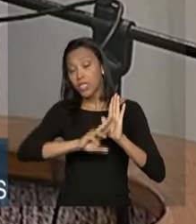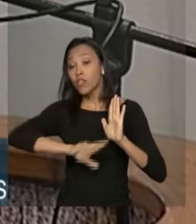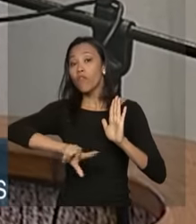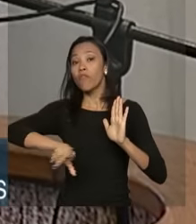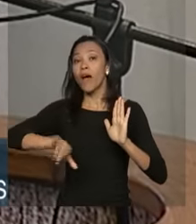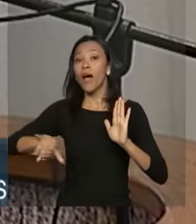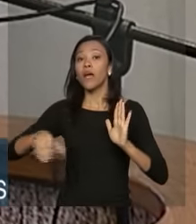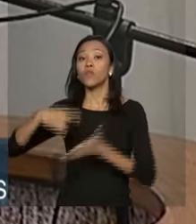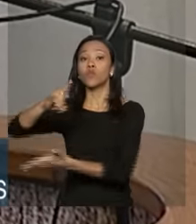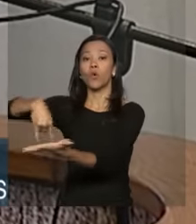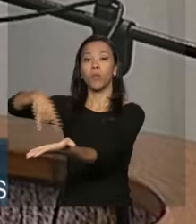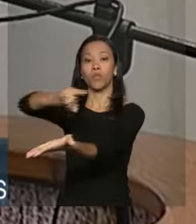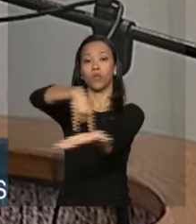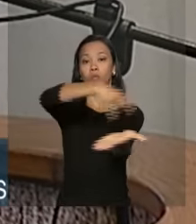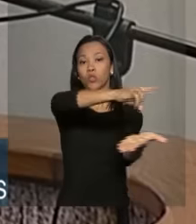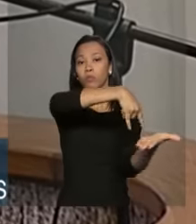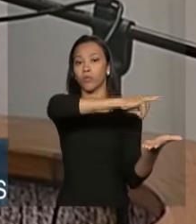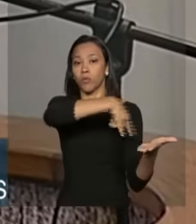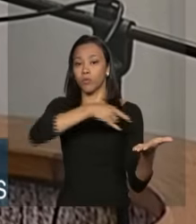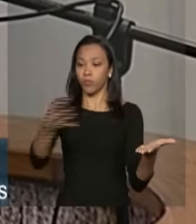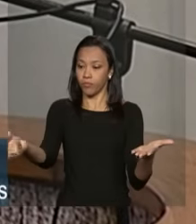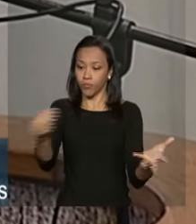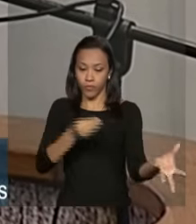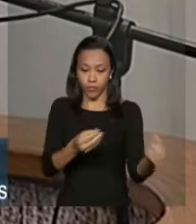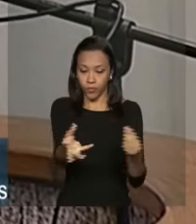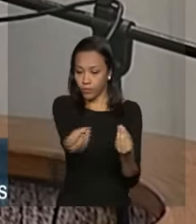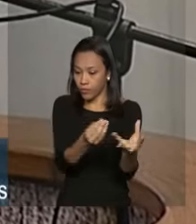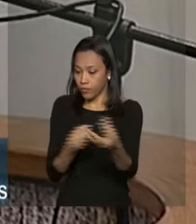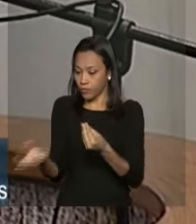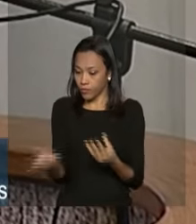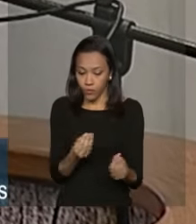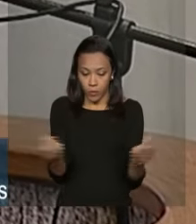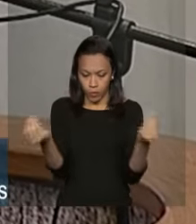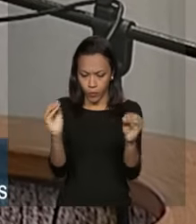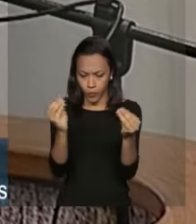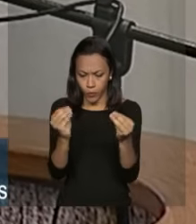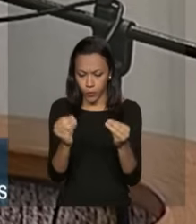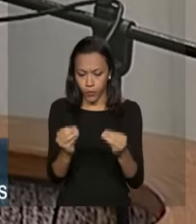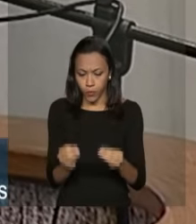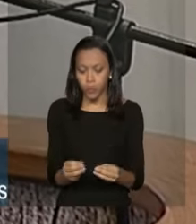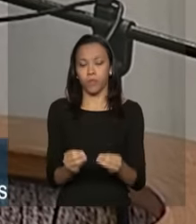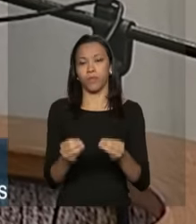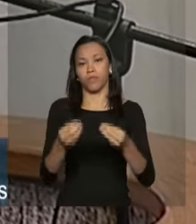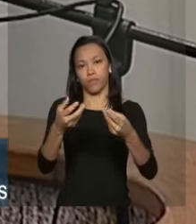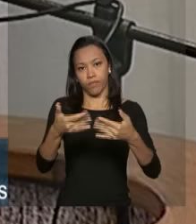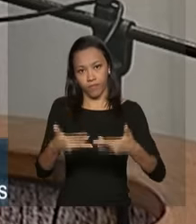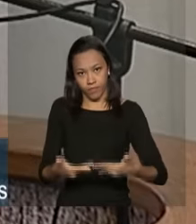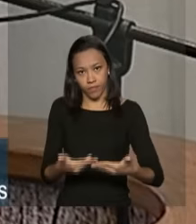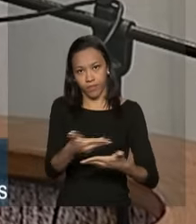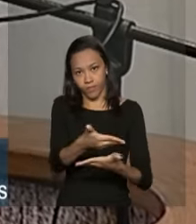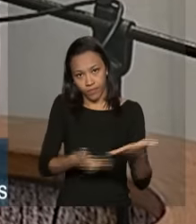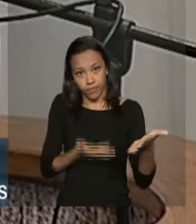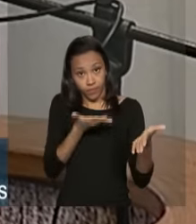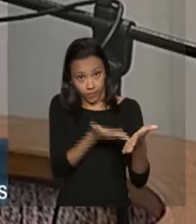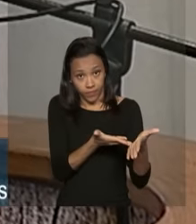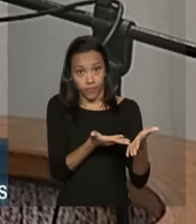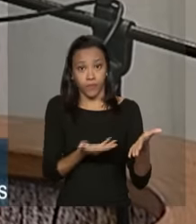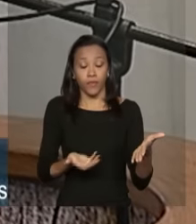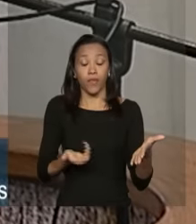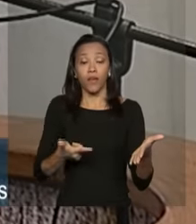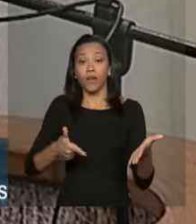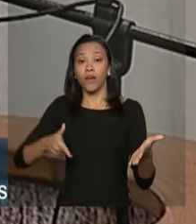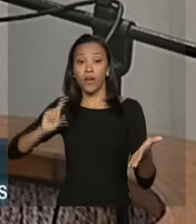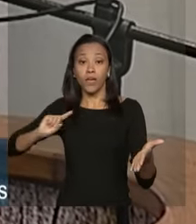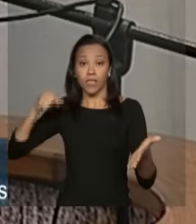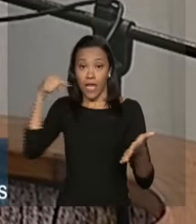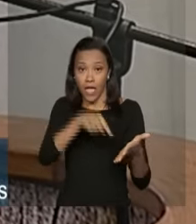administrativo e não permitem estimar quantas pessoas foram traficadas no Brasil antes esses